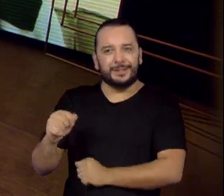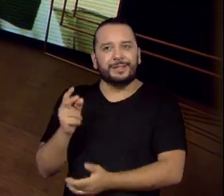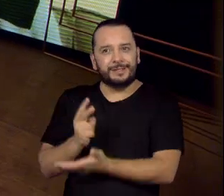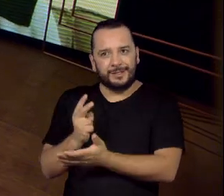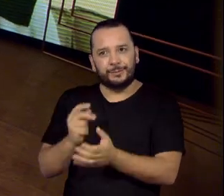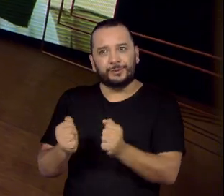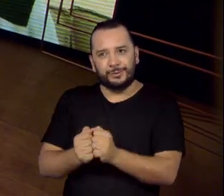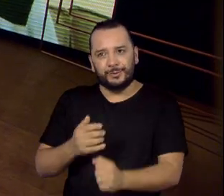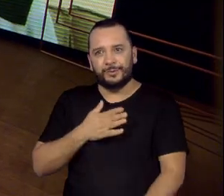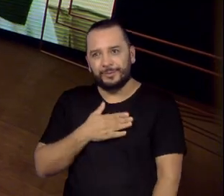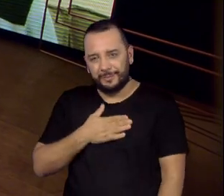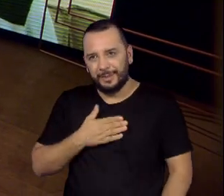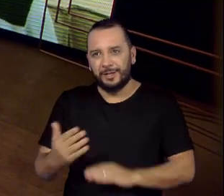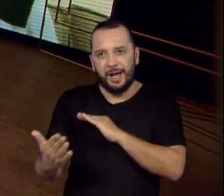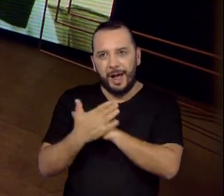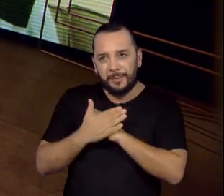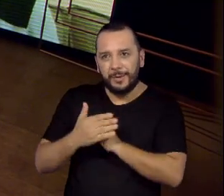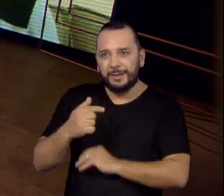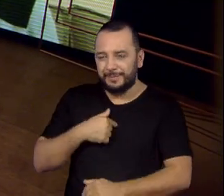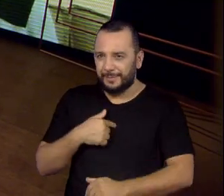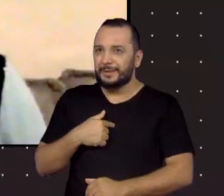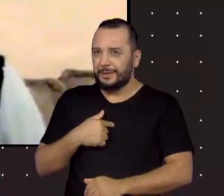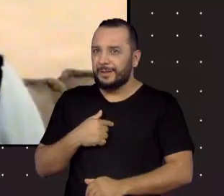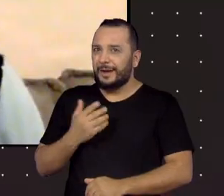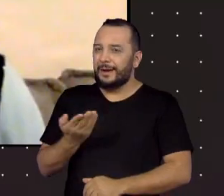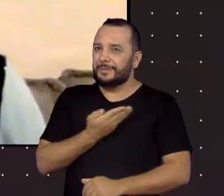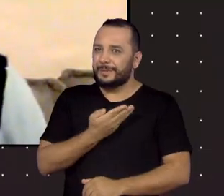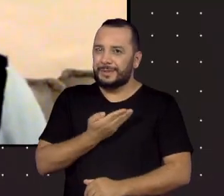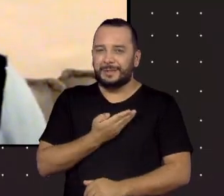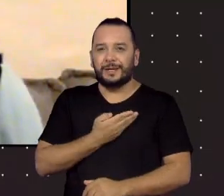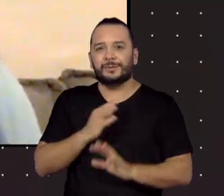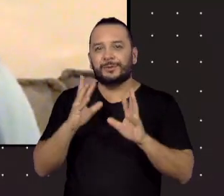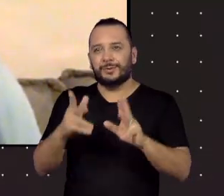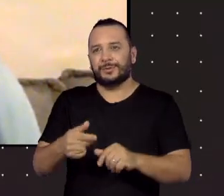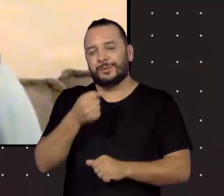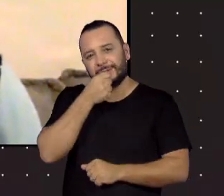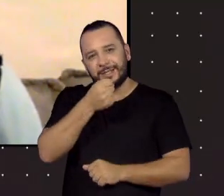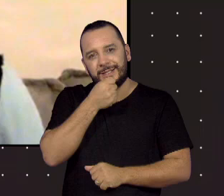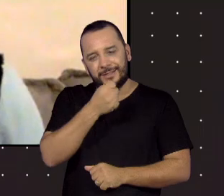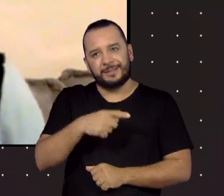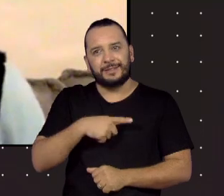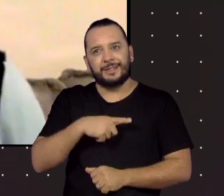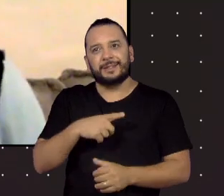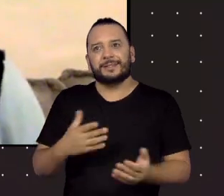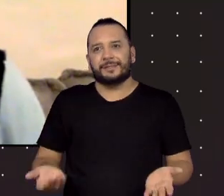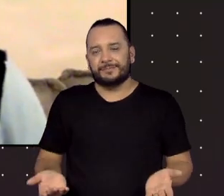tempo inteiro. Aliás, acho que é a amizade de todos os jornalistas que eu tenho.